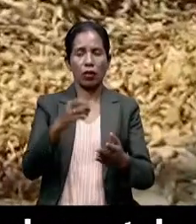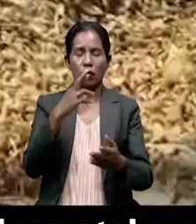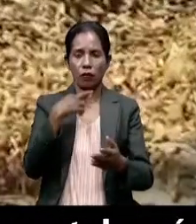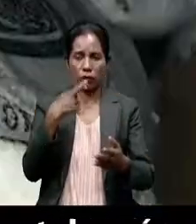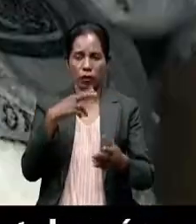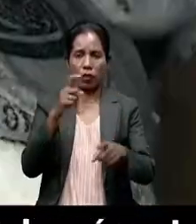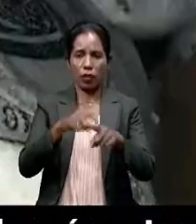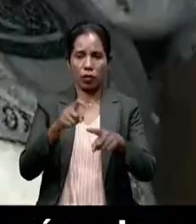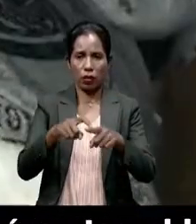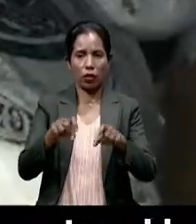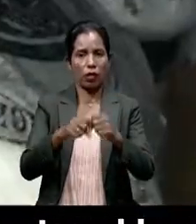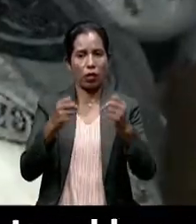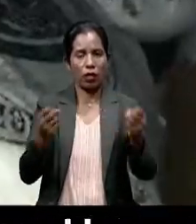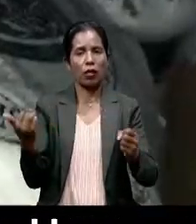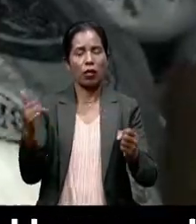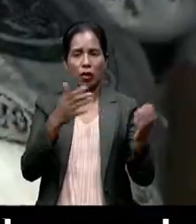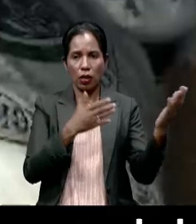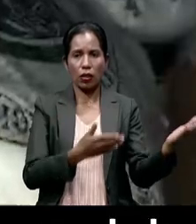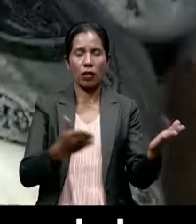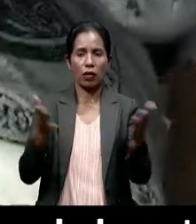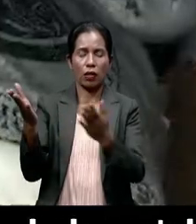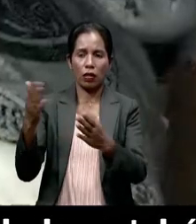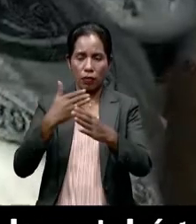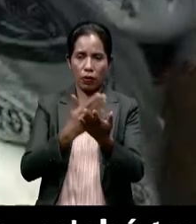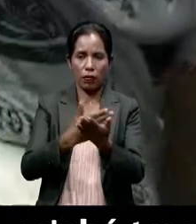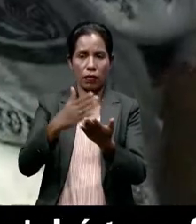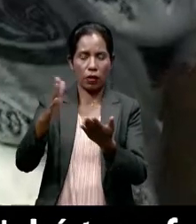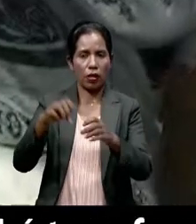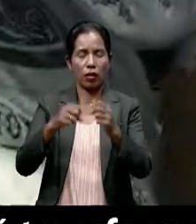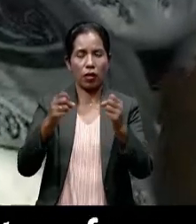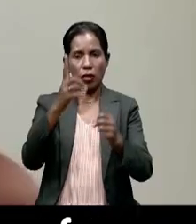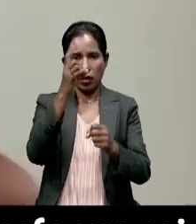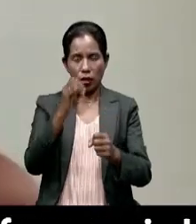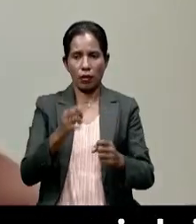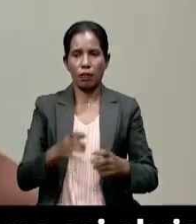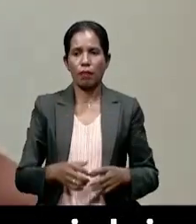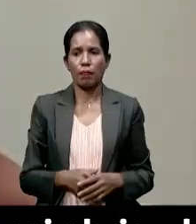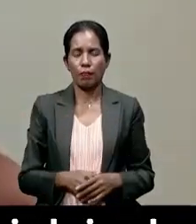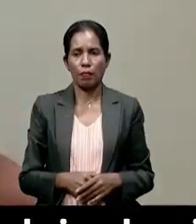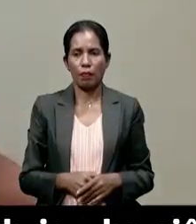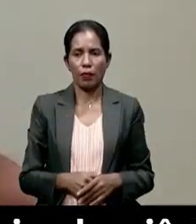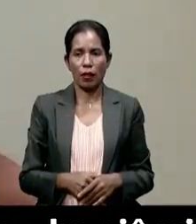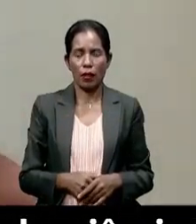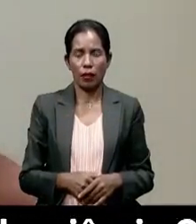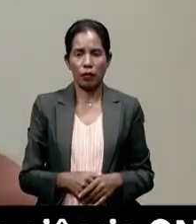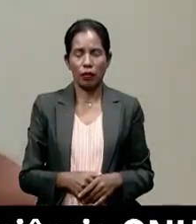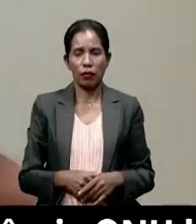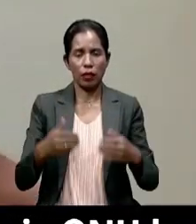nebe fubuk, sira ne parte lori ona halo distribuição, iha capital dele. Ane, e a koto, e